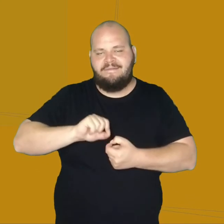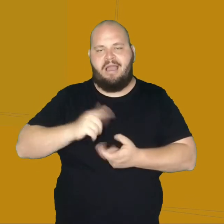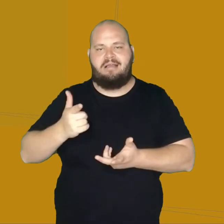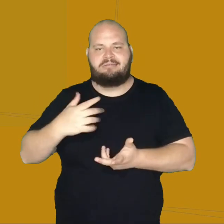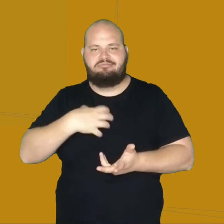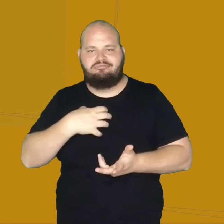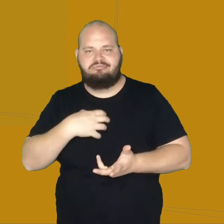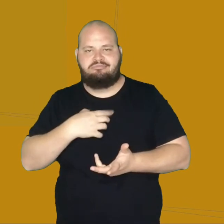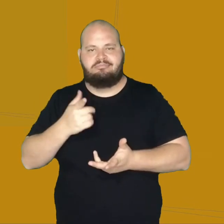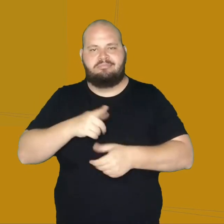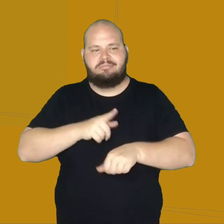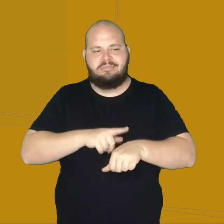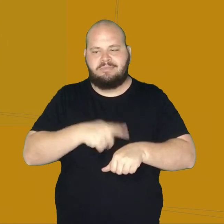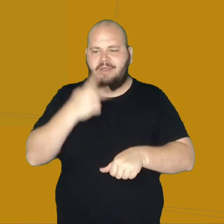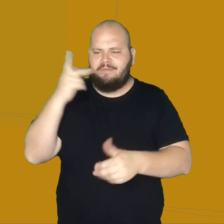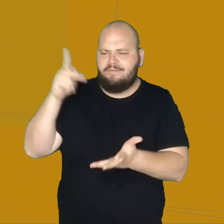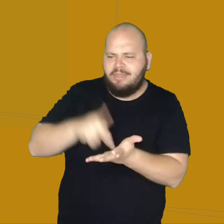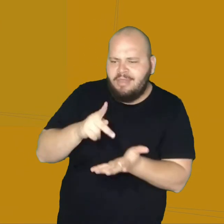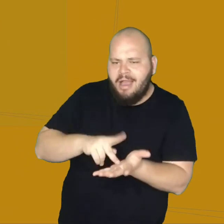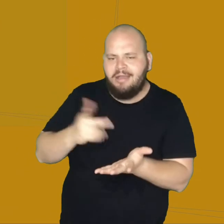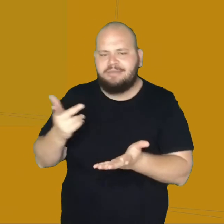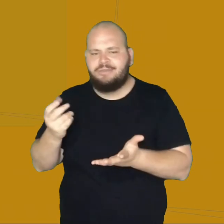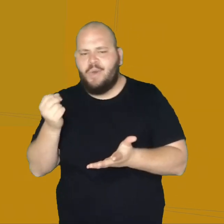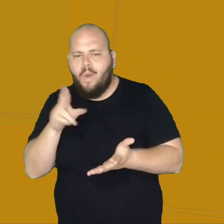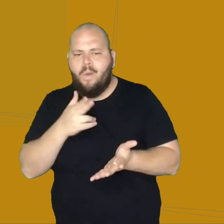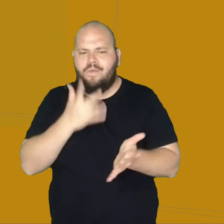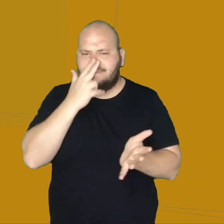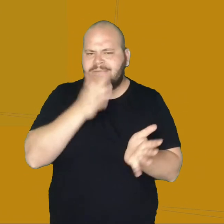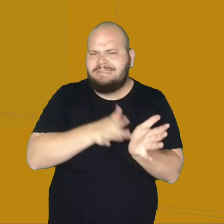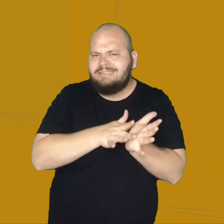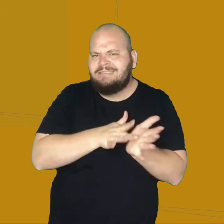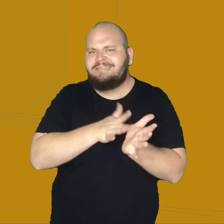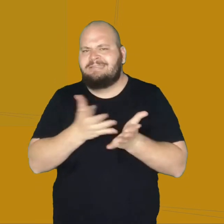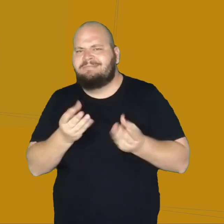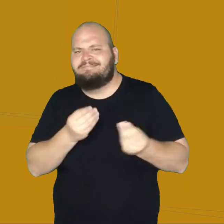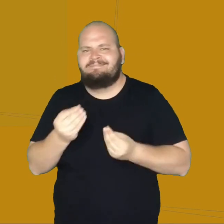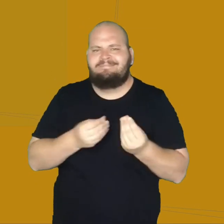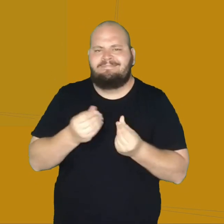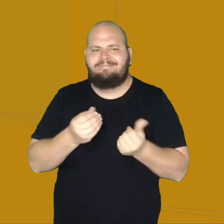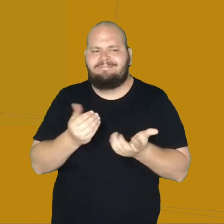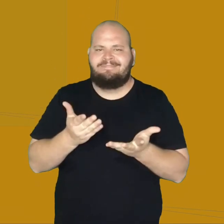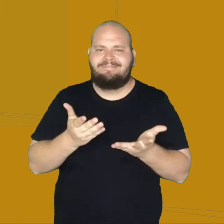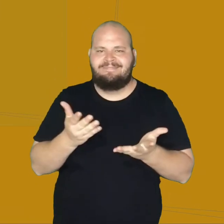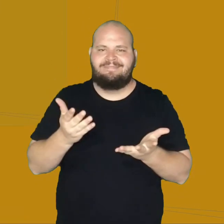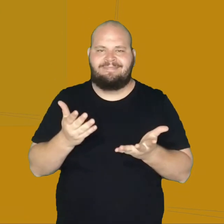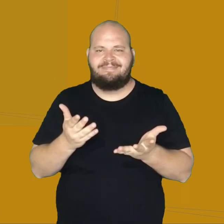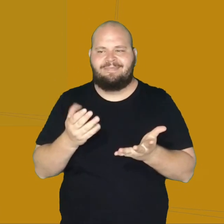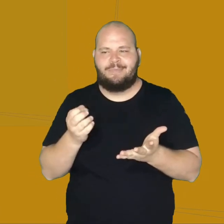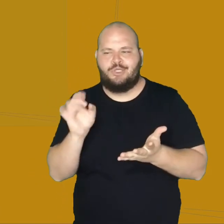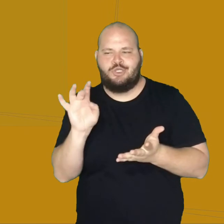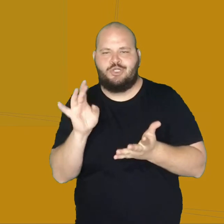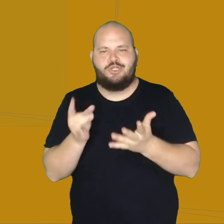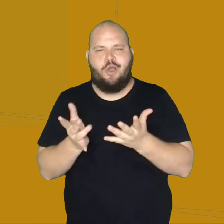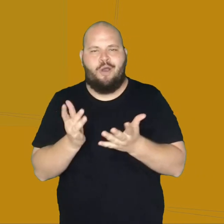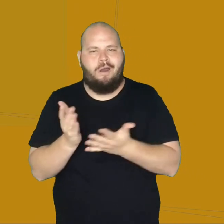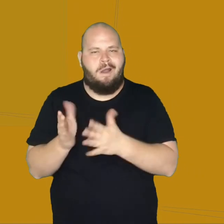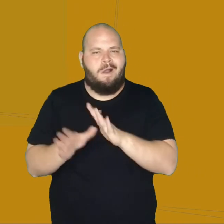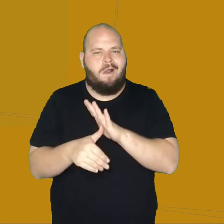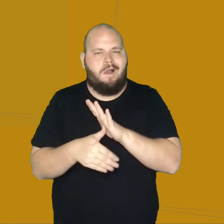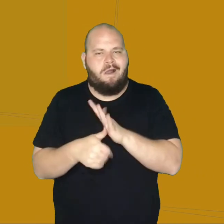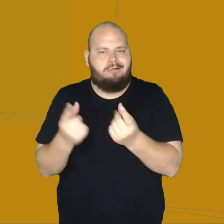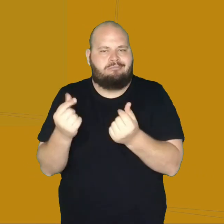estão enraizados na estrutura social também constituem o texto machadiano justamente porque ele era